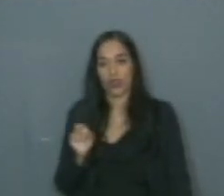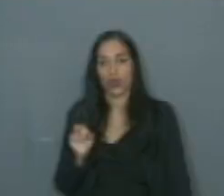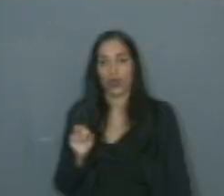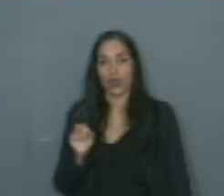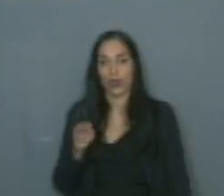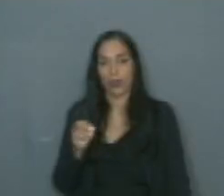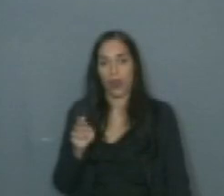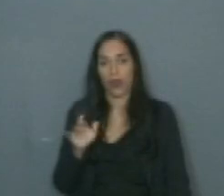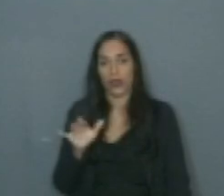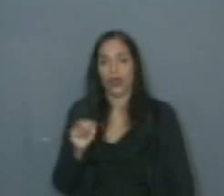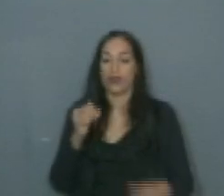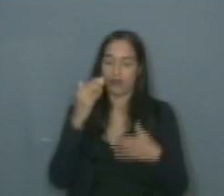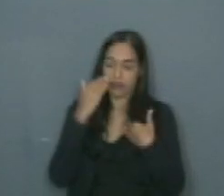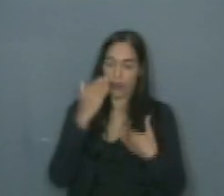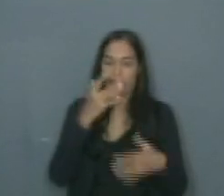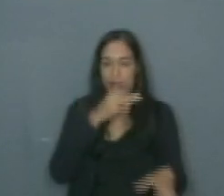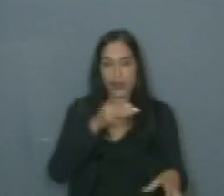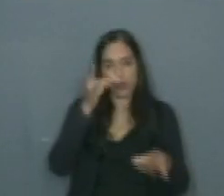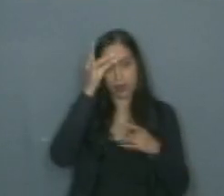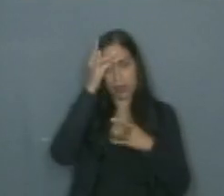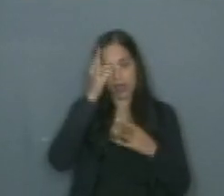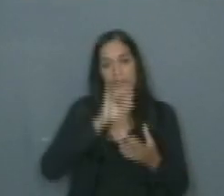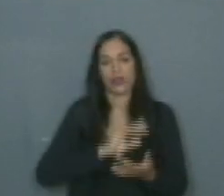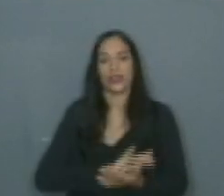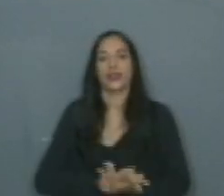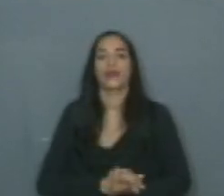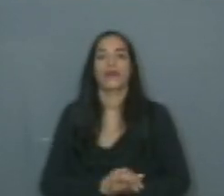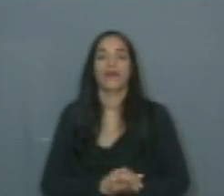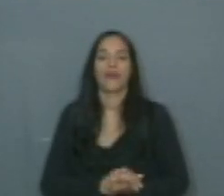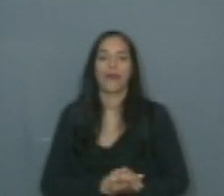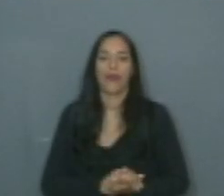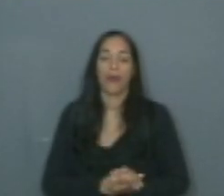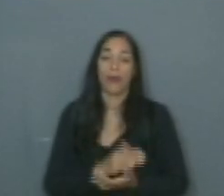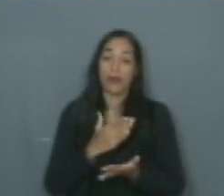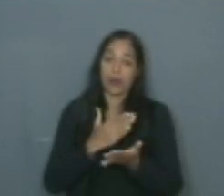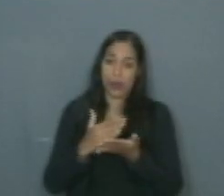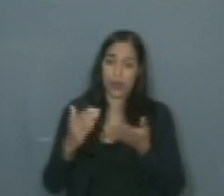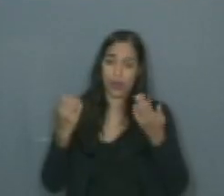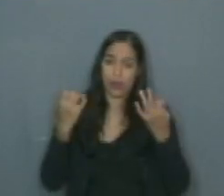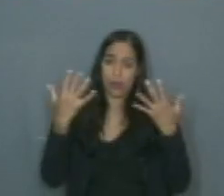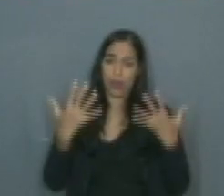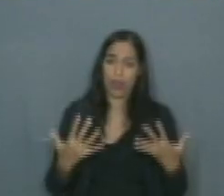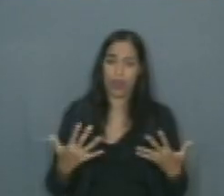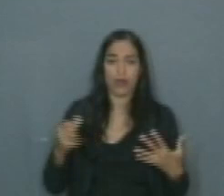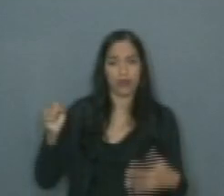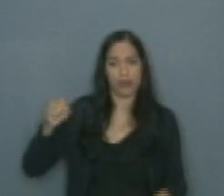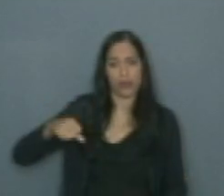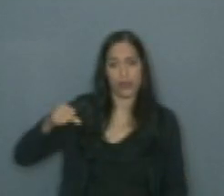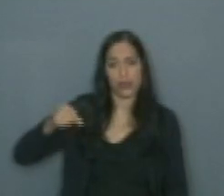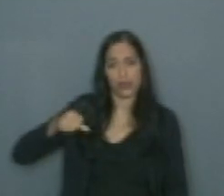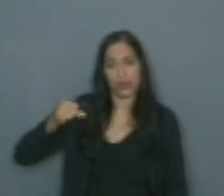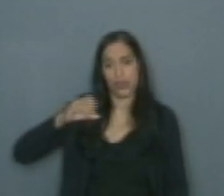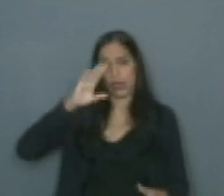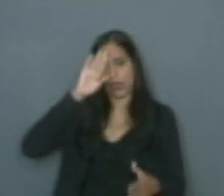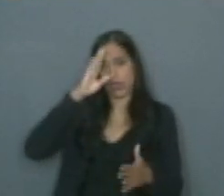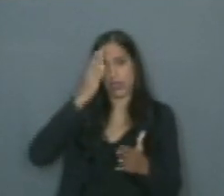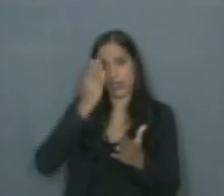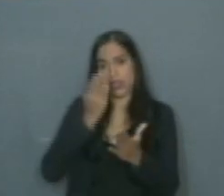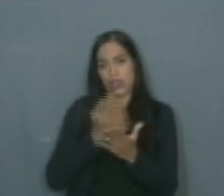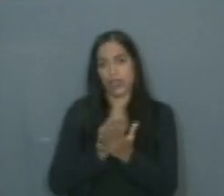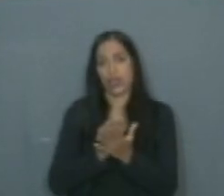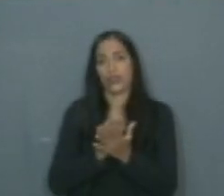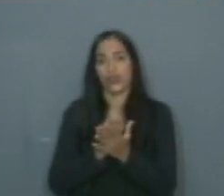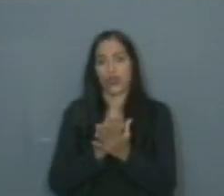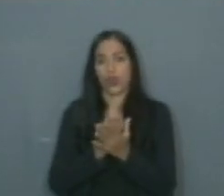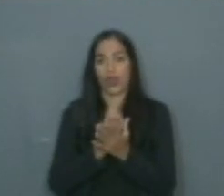Agradeço o à parte, vereador Tiago Medina. Queria começar esclarecendo que eu acredito, inclusive, que a intenção do